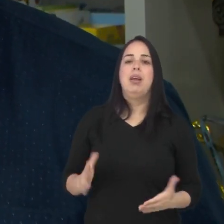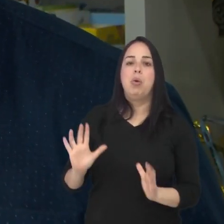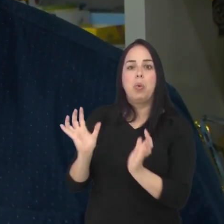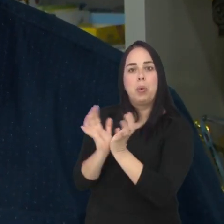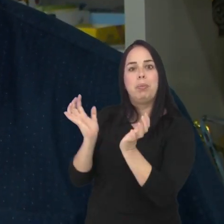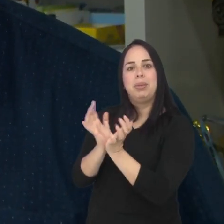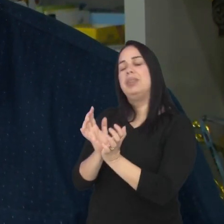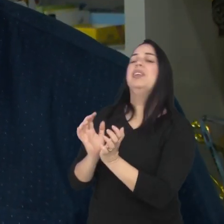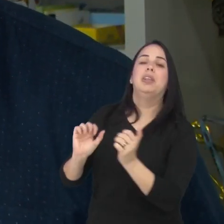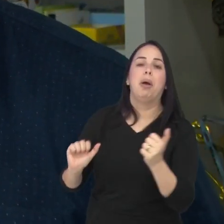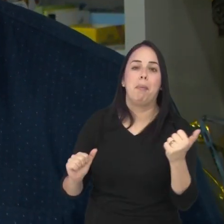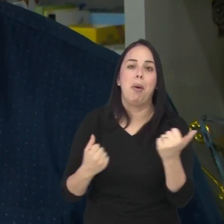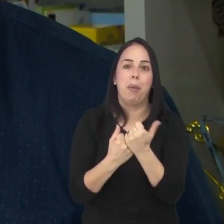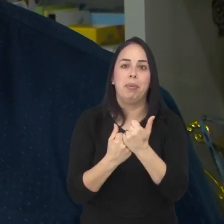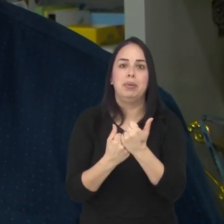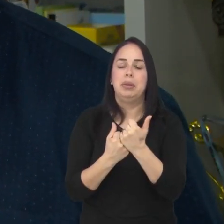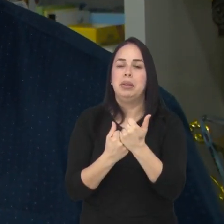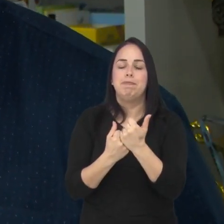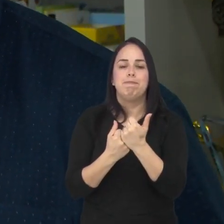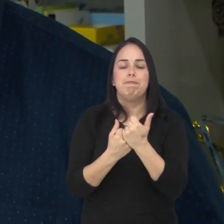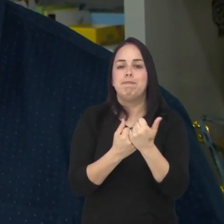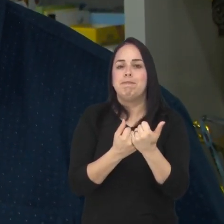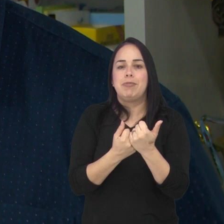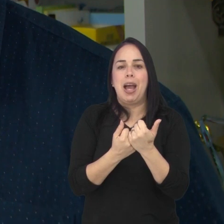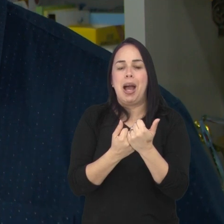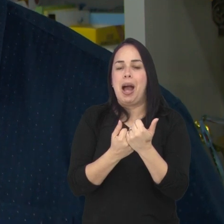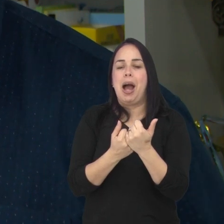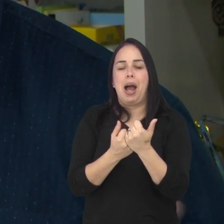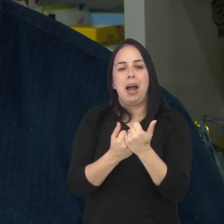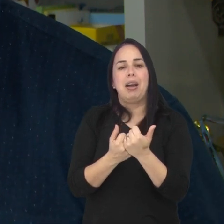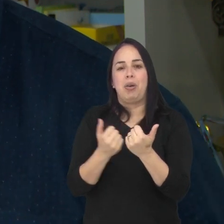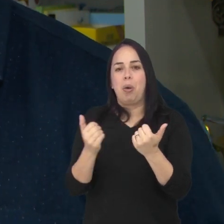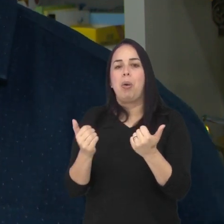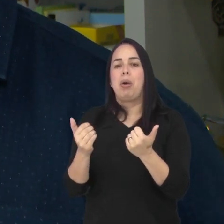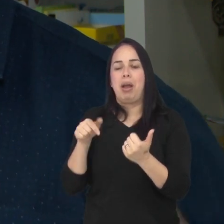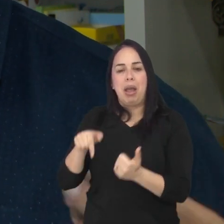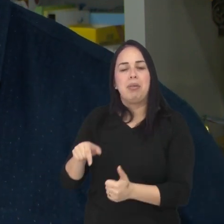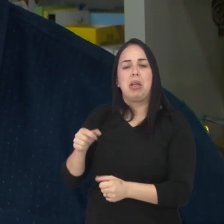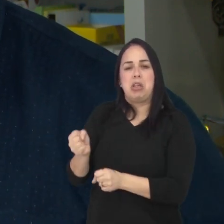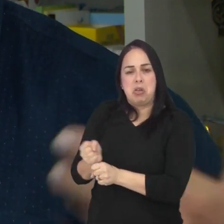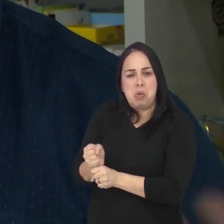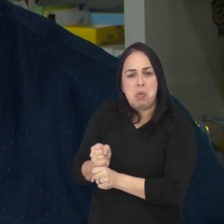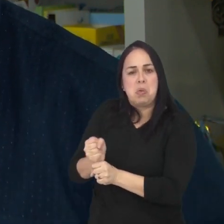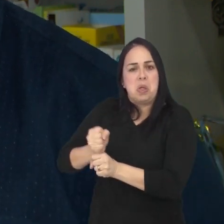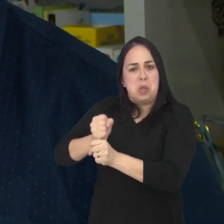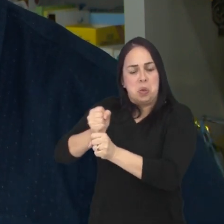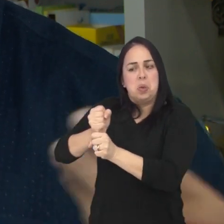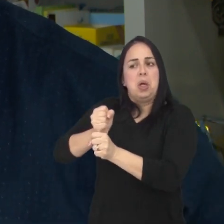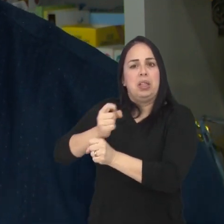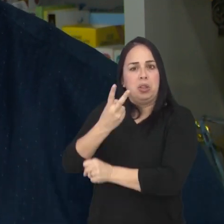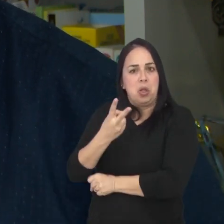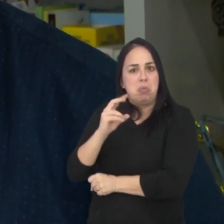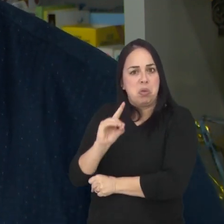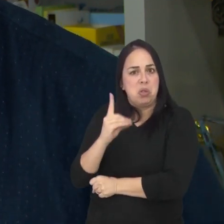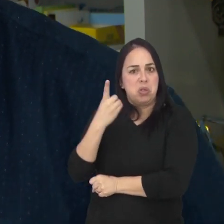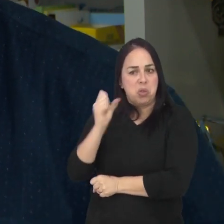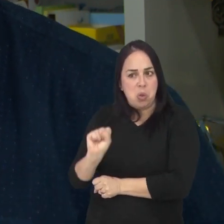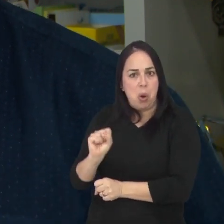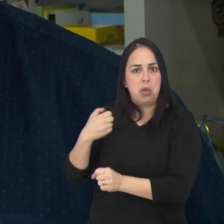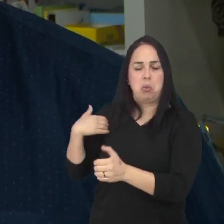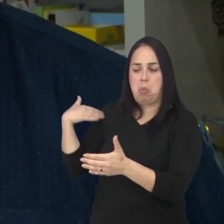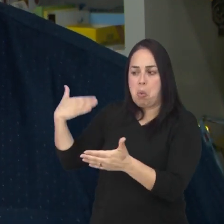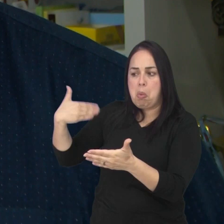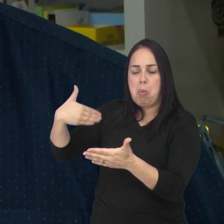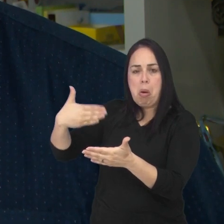aqui na cidade, eu acho que é a frente parlamentar a maior e a que está há mais tempo, né? Desde 2018 nós estamos